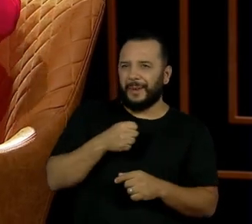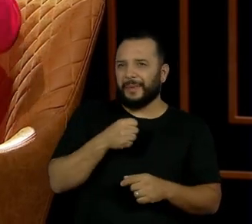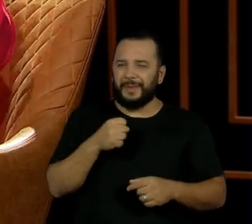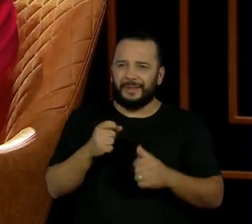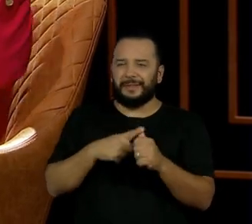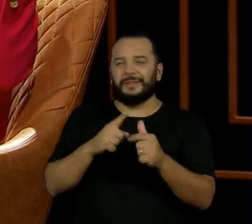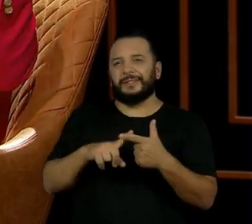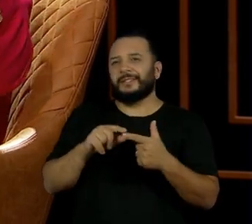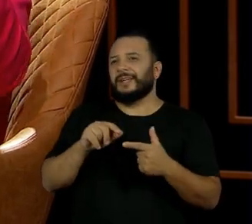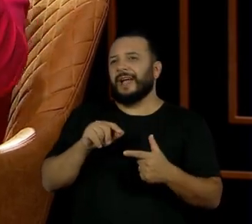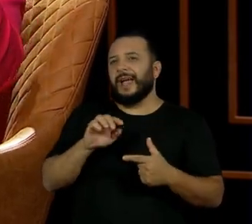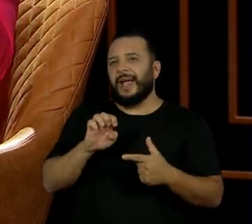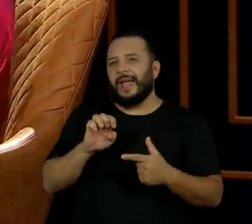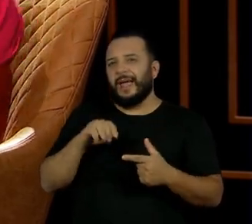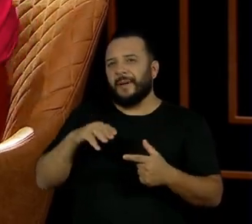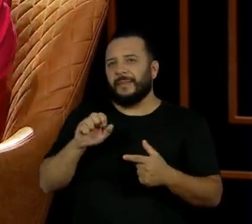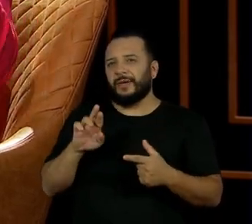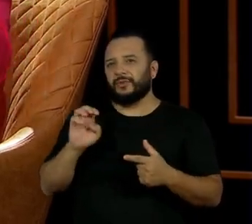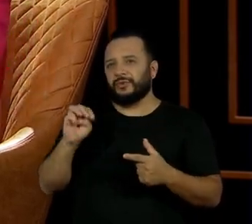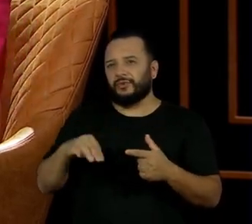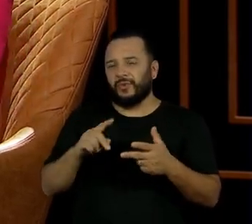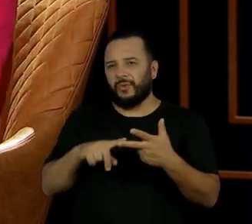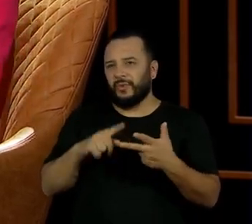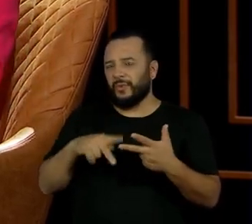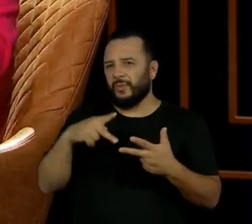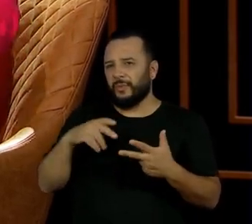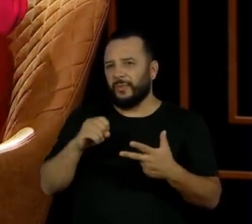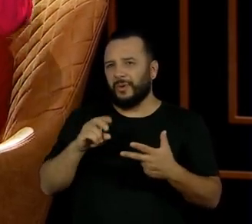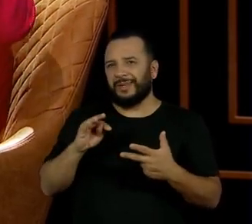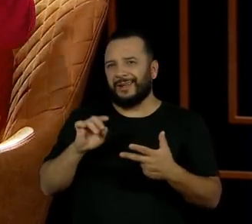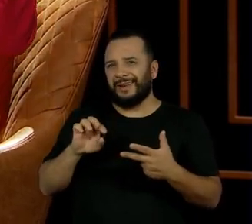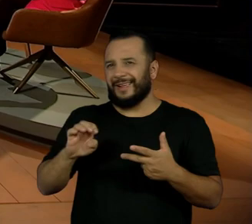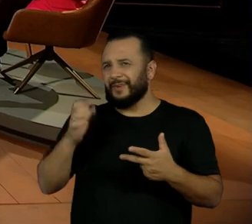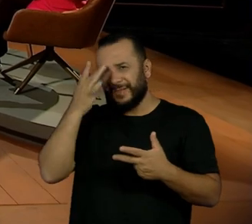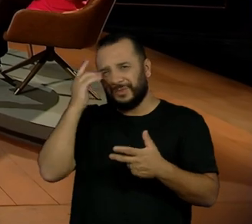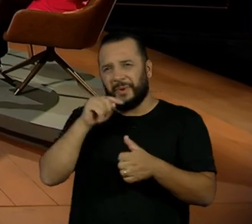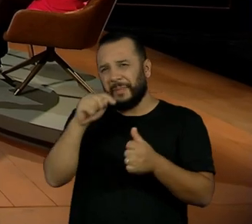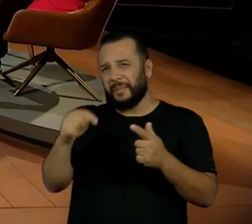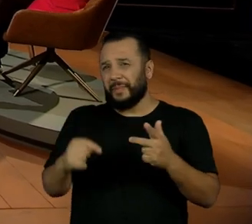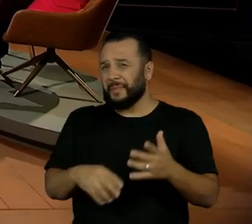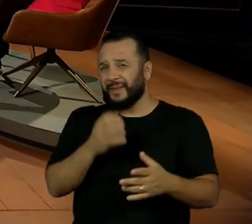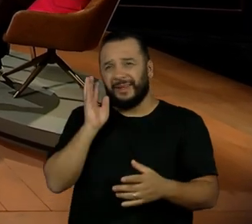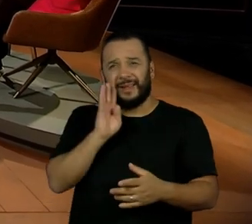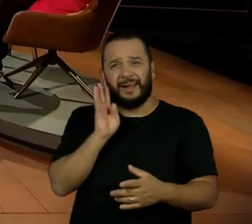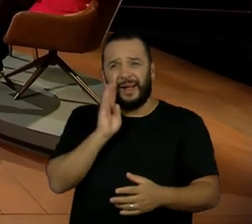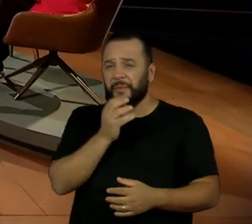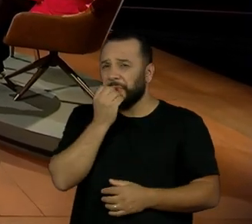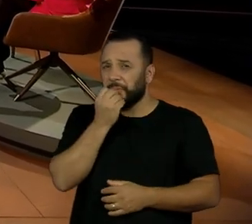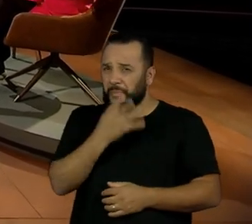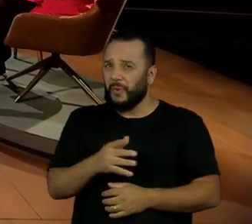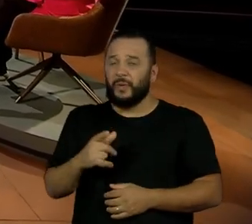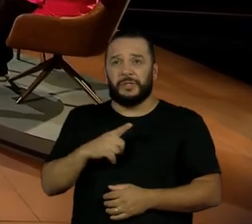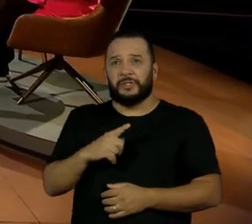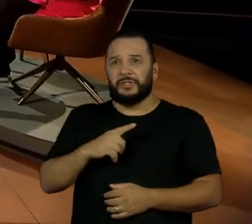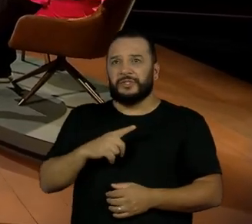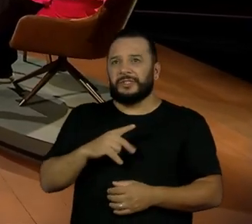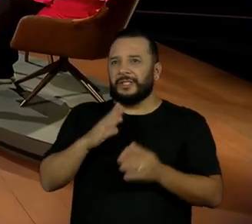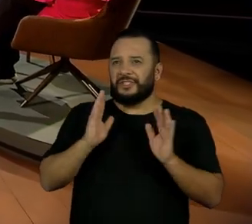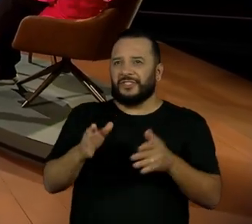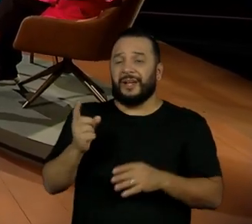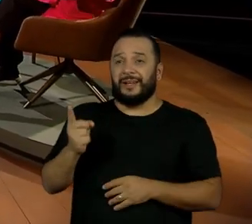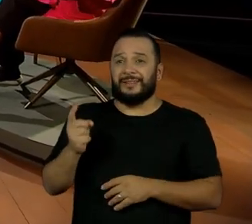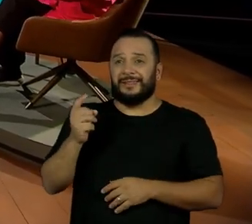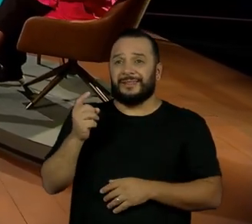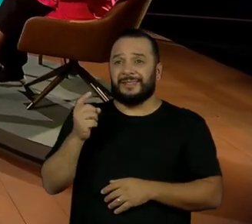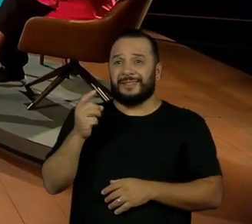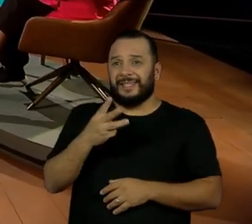Emerson Vilani eh cotarelli monte de gente bacana assim era uma parede sonora 13 músicos